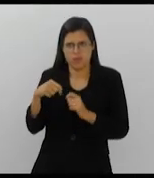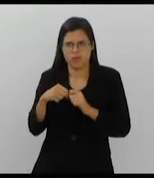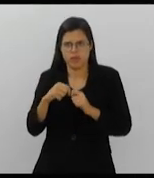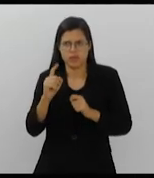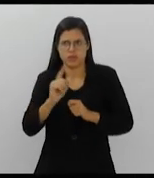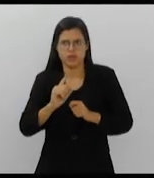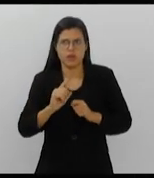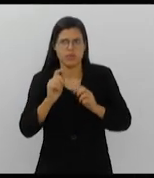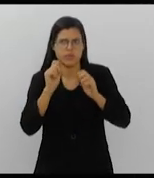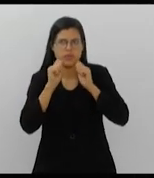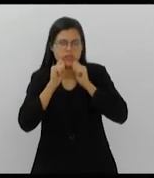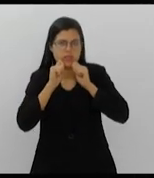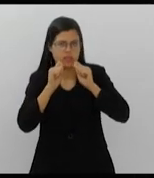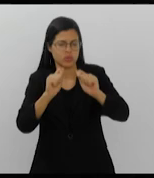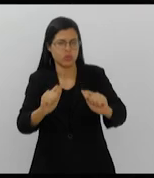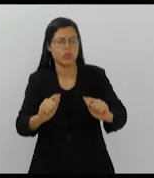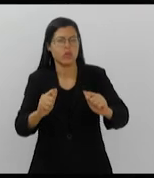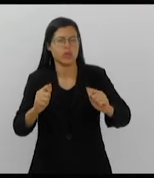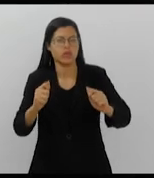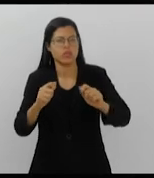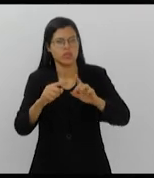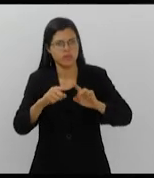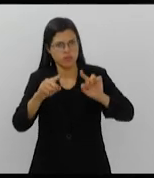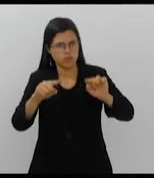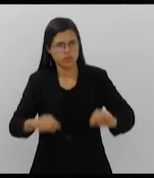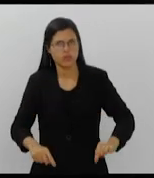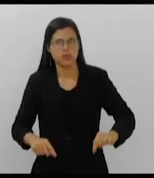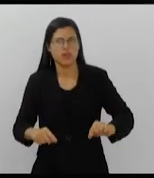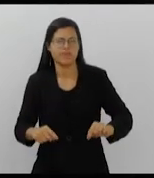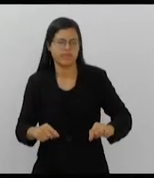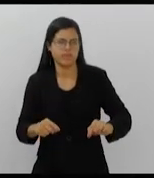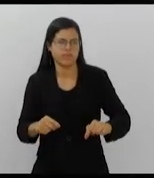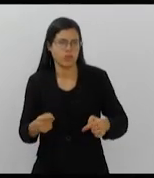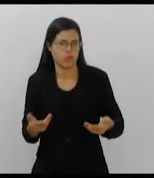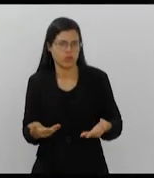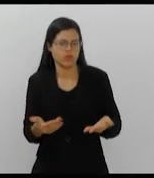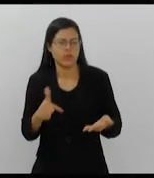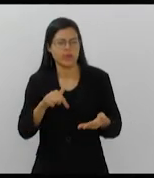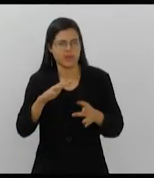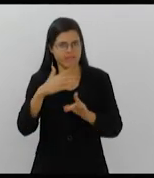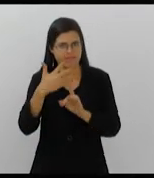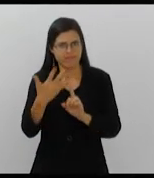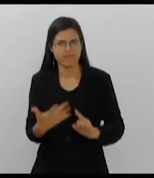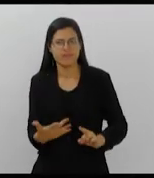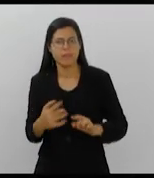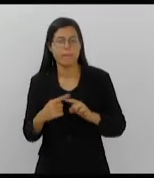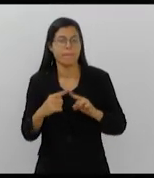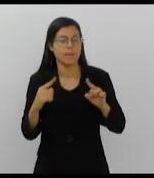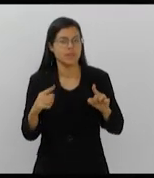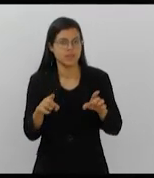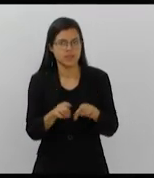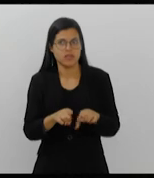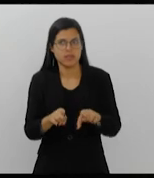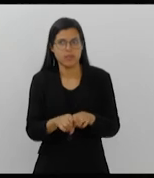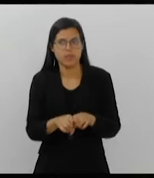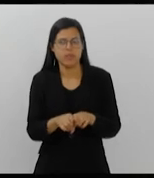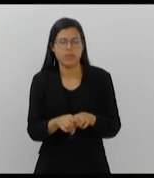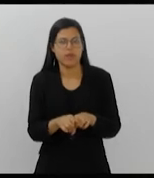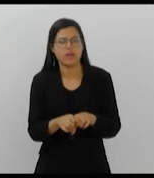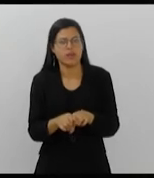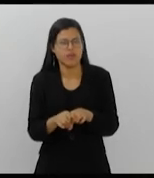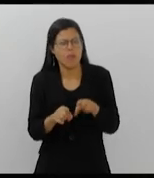meus assessores, servidores que estão hoje aqui me prestigiando, mas com uma colaboração, uma pitada minha.